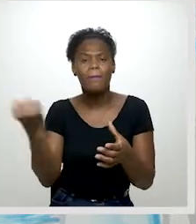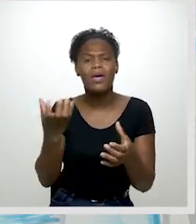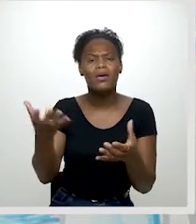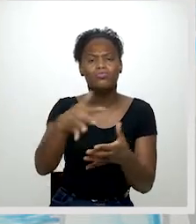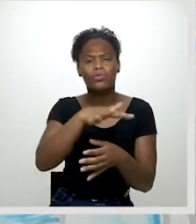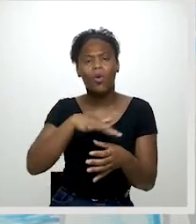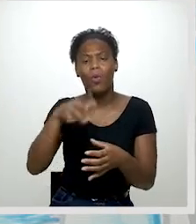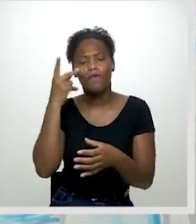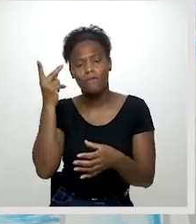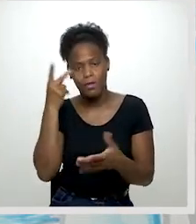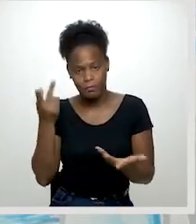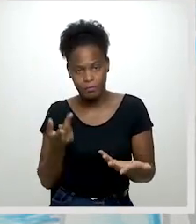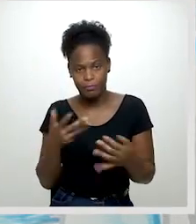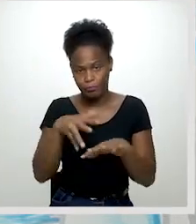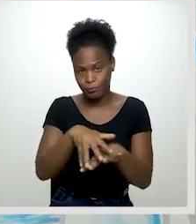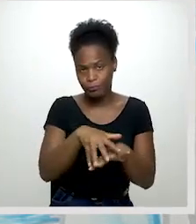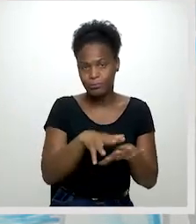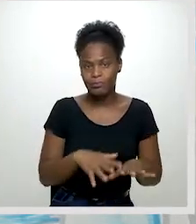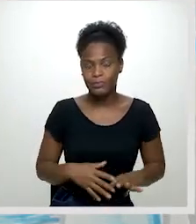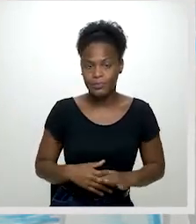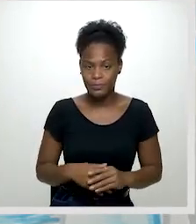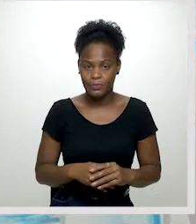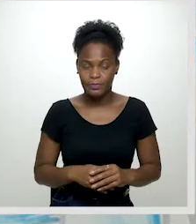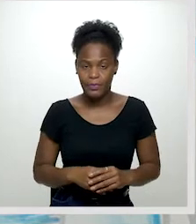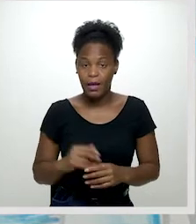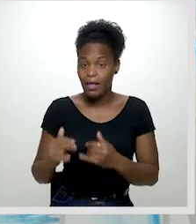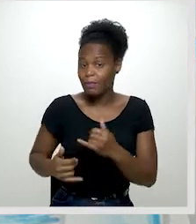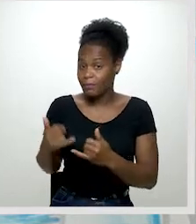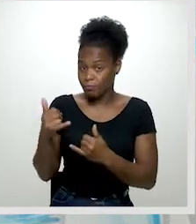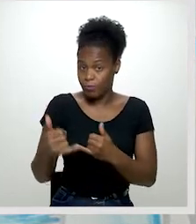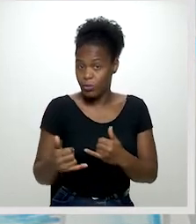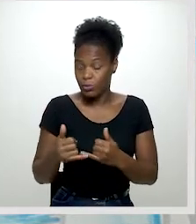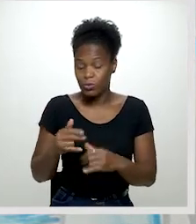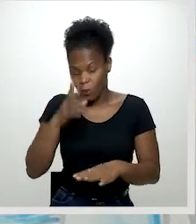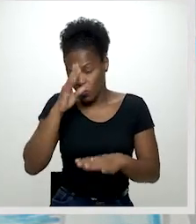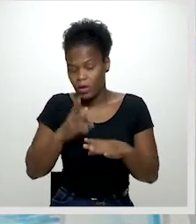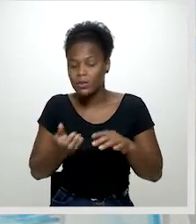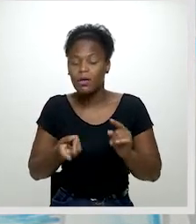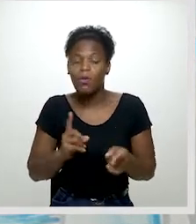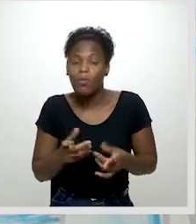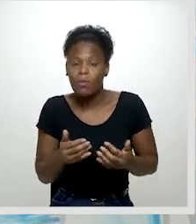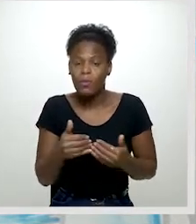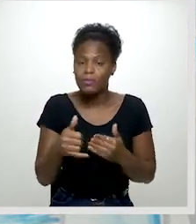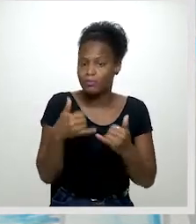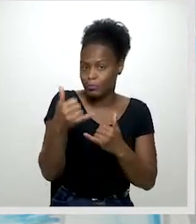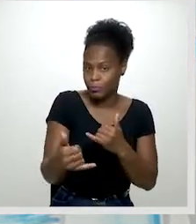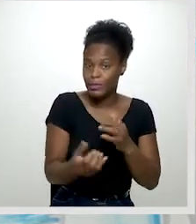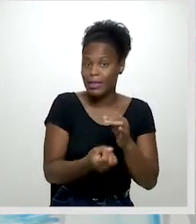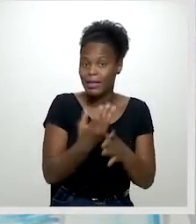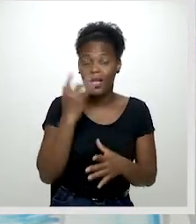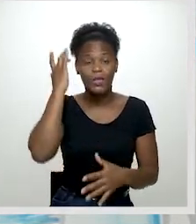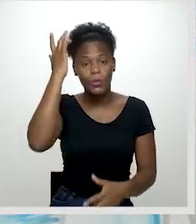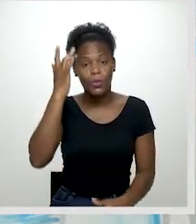encontrava-se no meio onde estavam inseridos. E depois, o que aconteceu? Surgiu